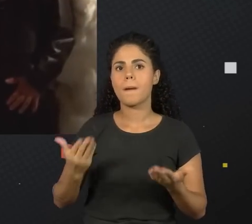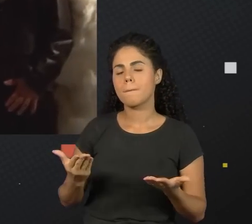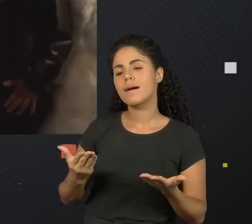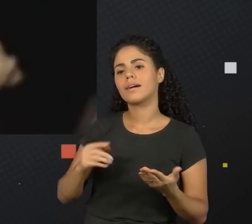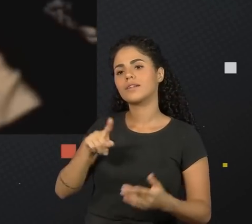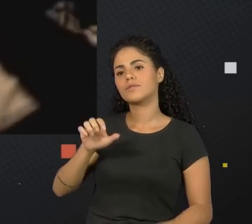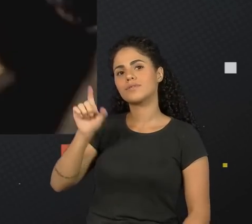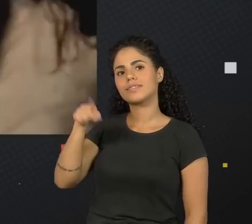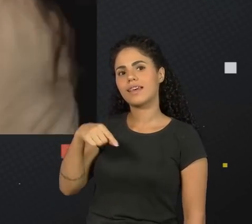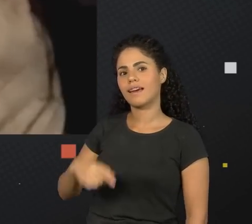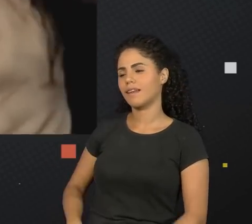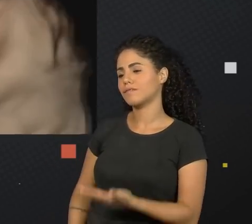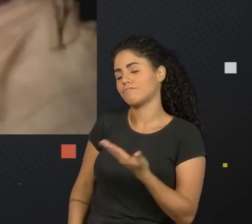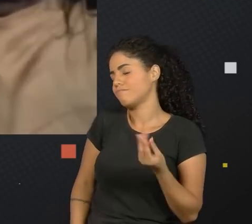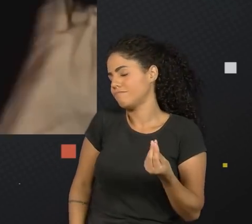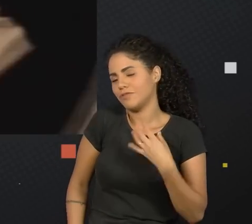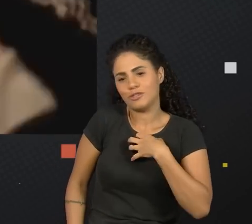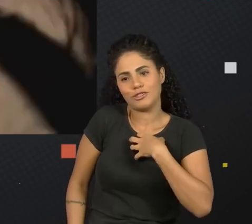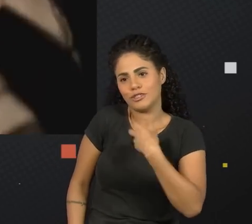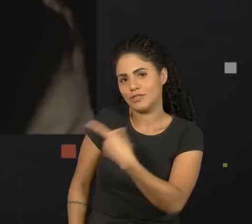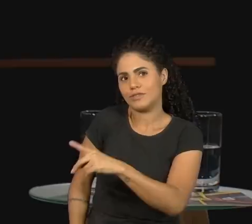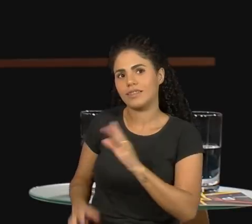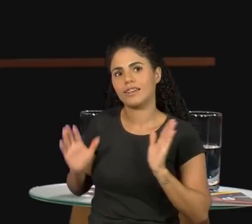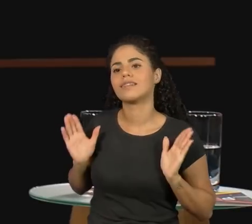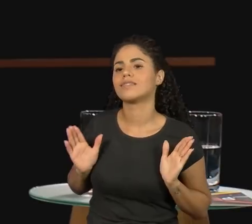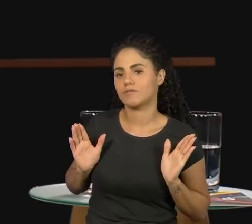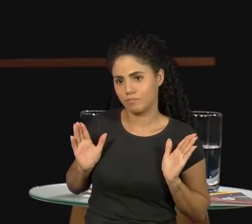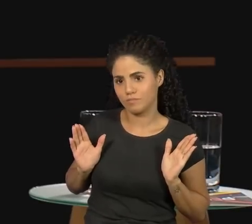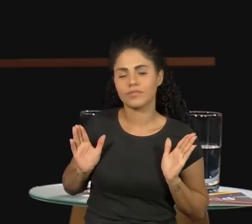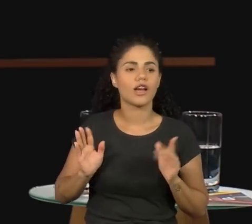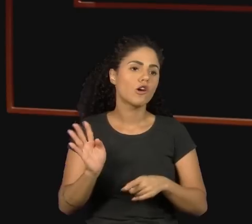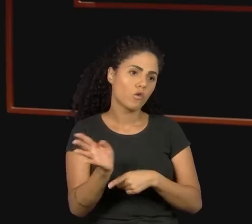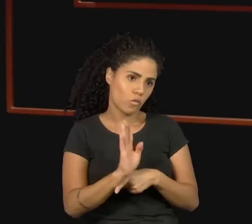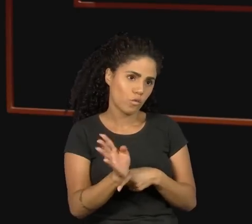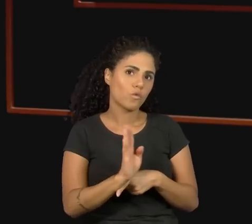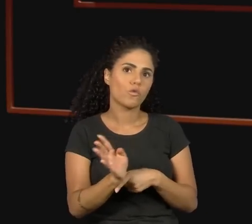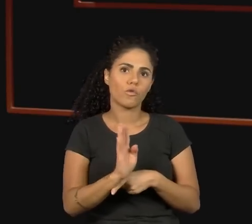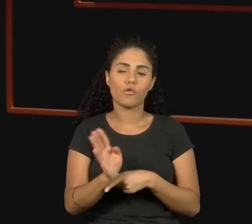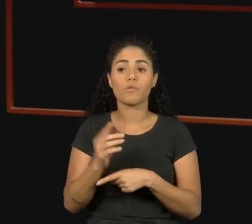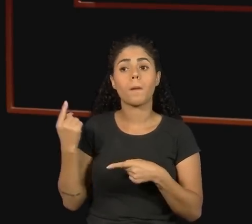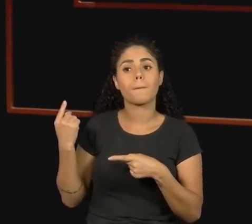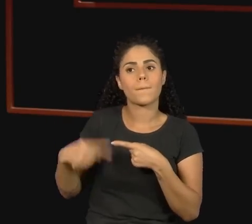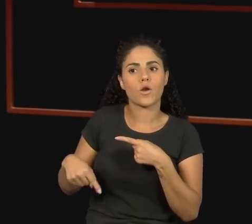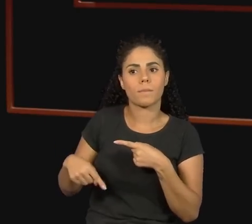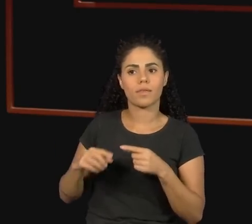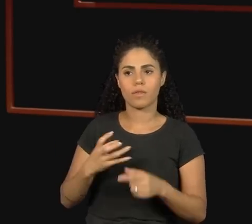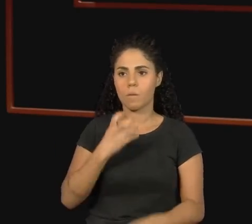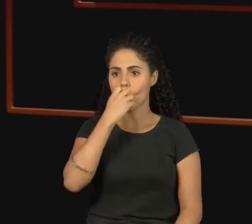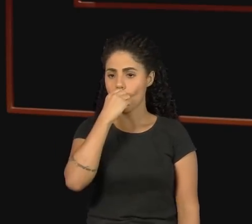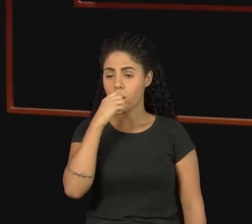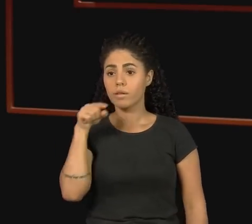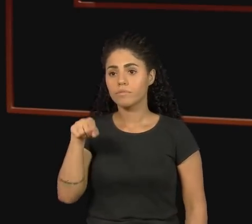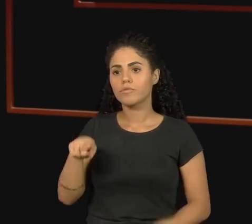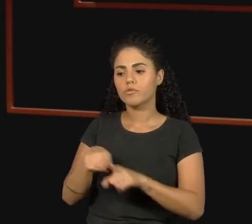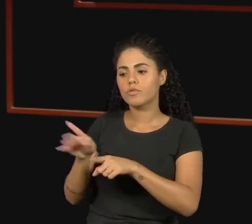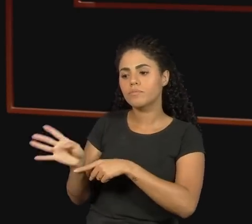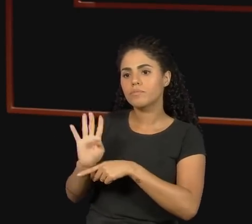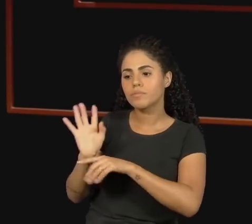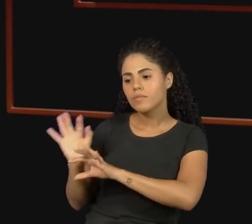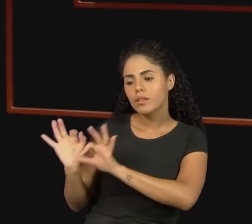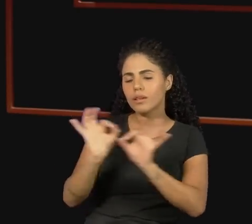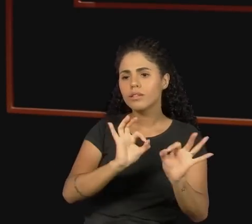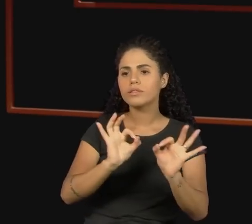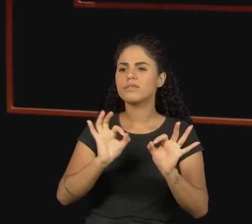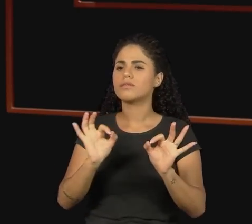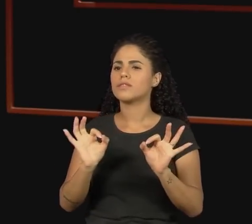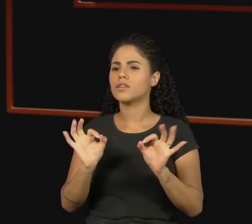Celso, né, gente? Zé. O filme ficou proibido durante muito tempo. O filme ficou proibido. Ele foi assistido por uma